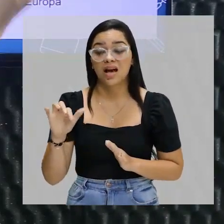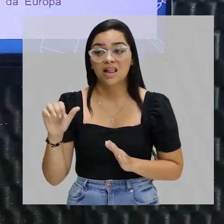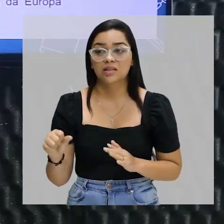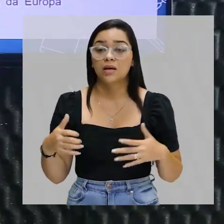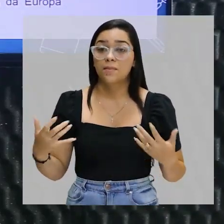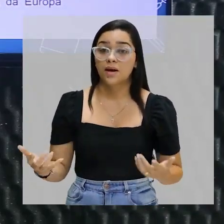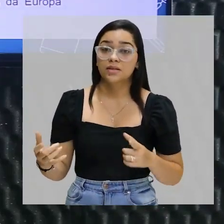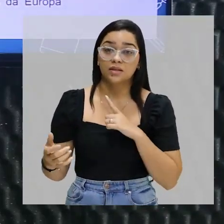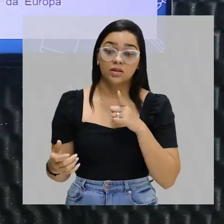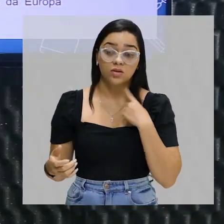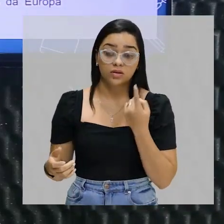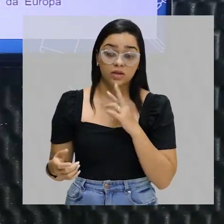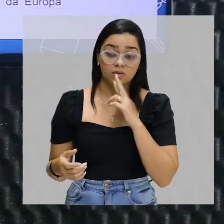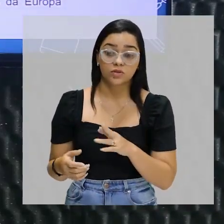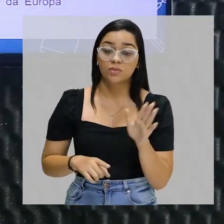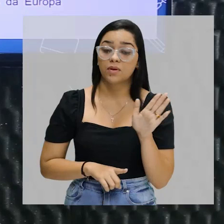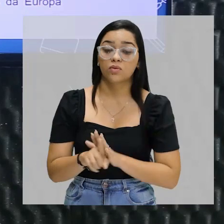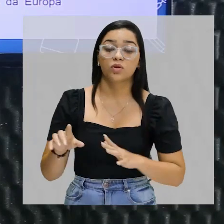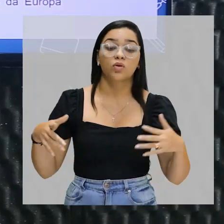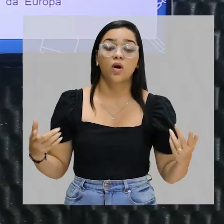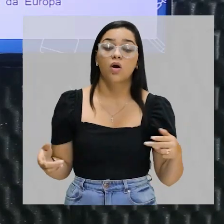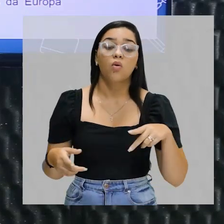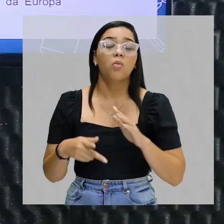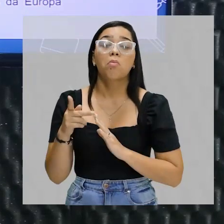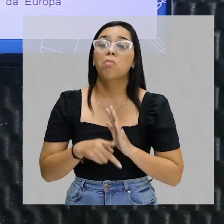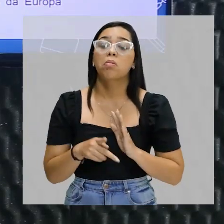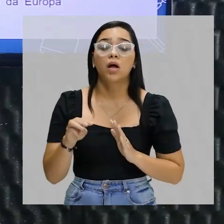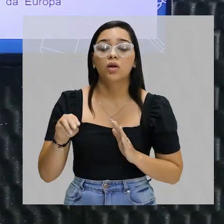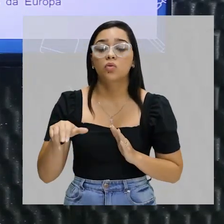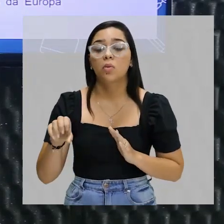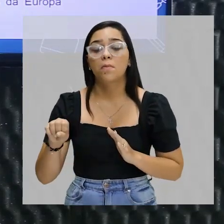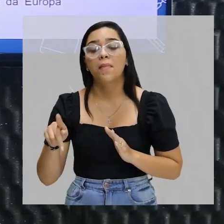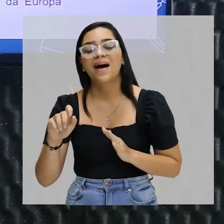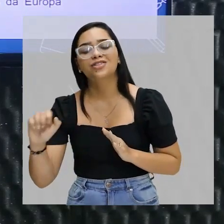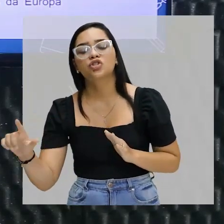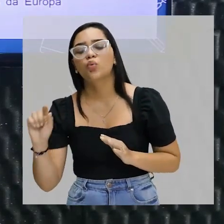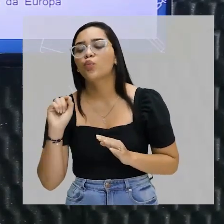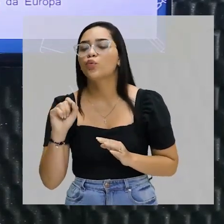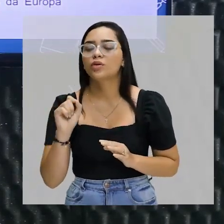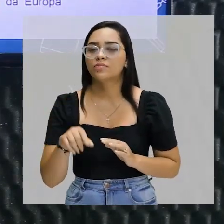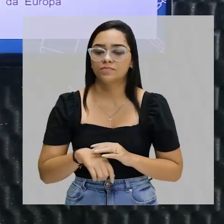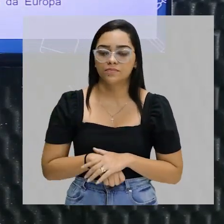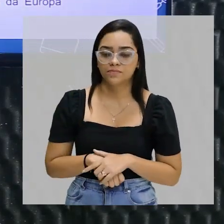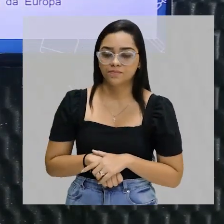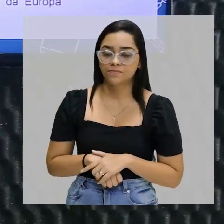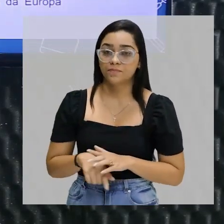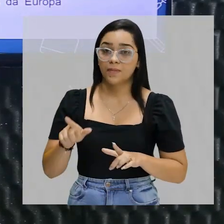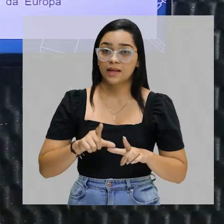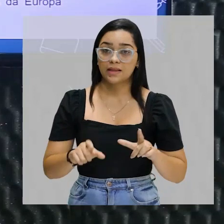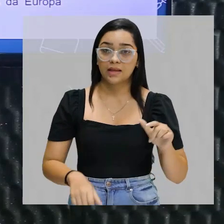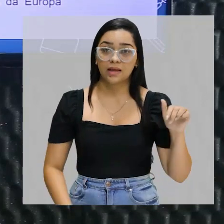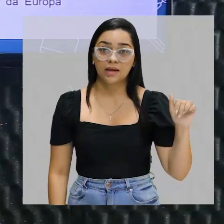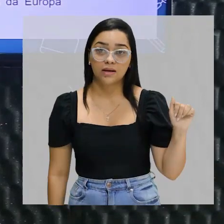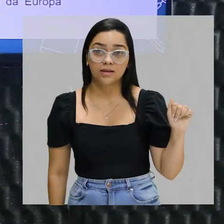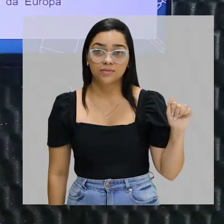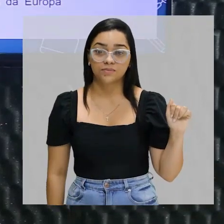mas no caso da nossa questão aqui ele pergunta sobre o plano macho né né e o que que esse plano ele ele propunha letra a